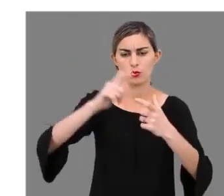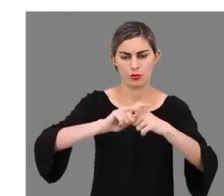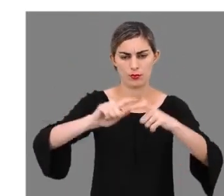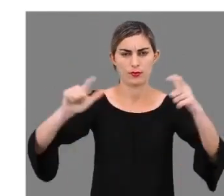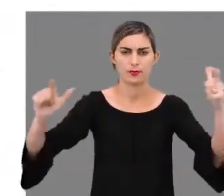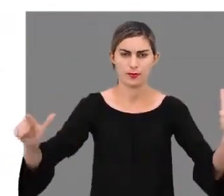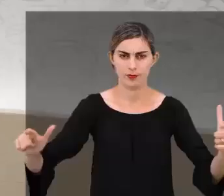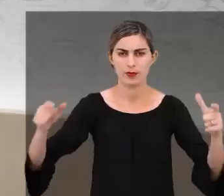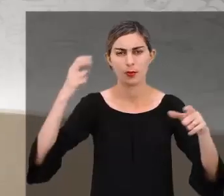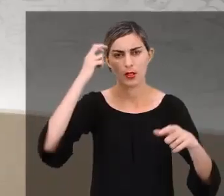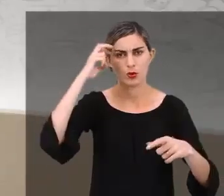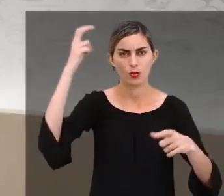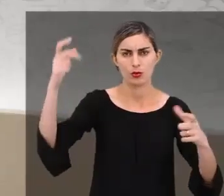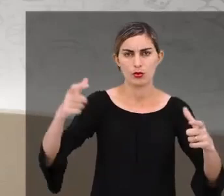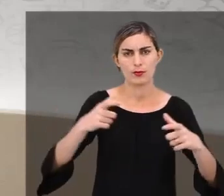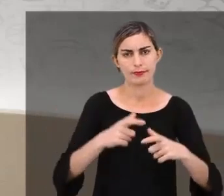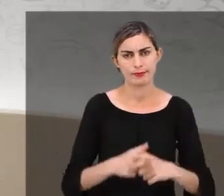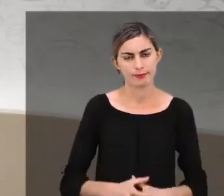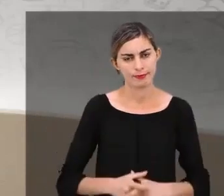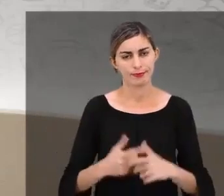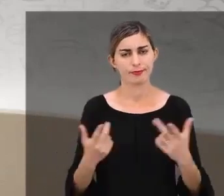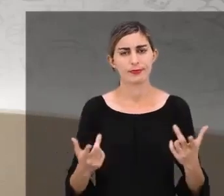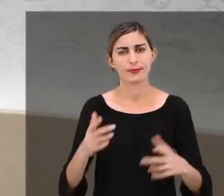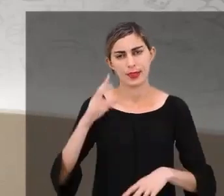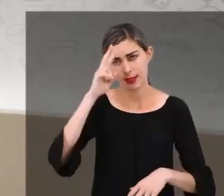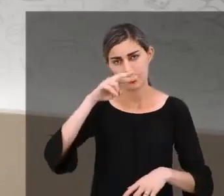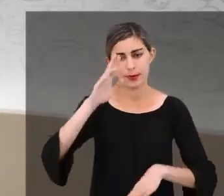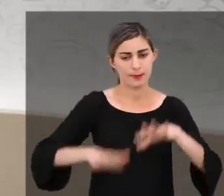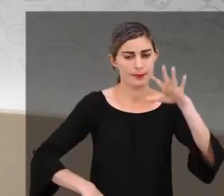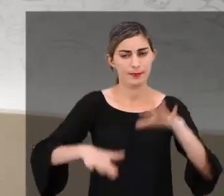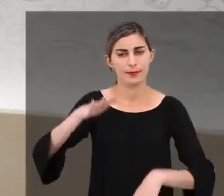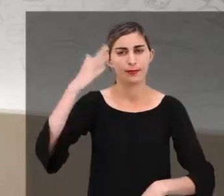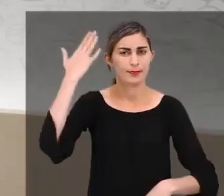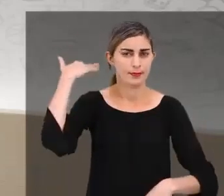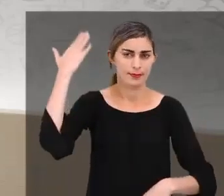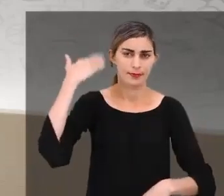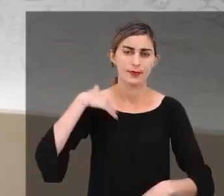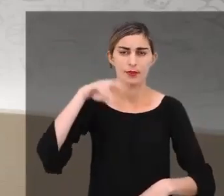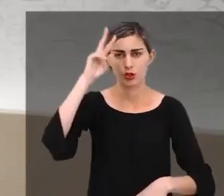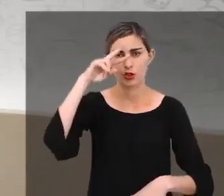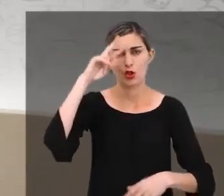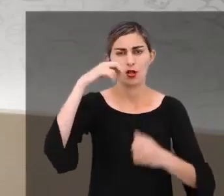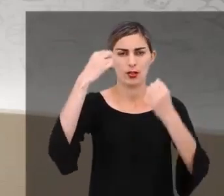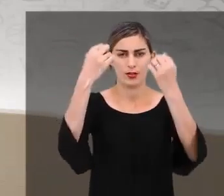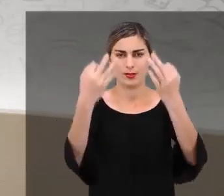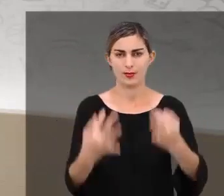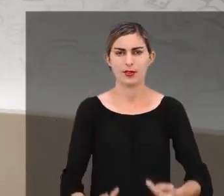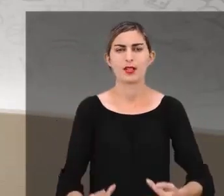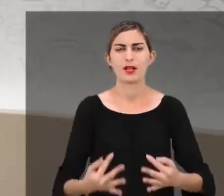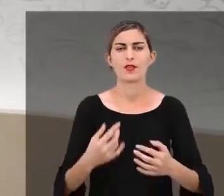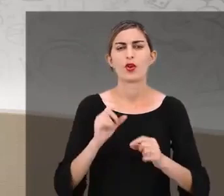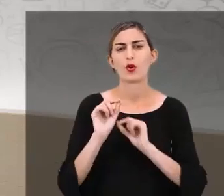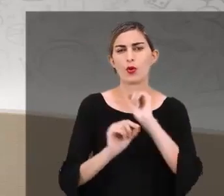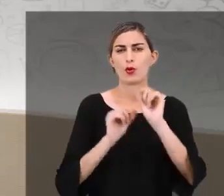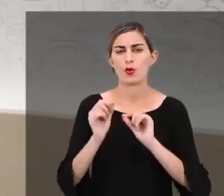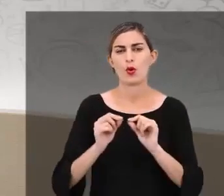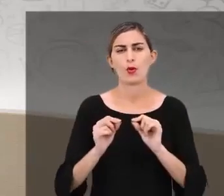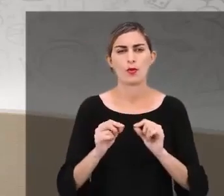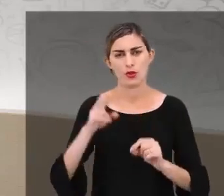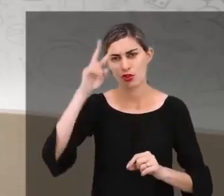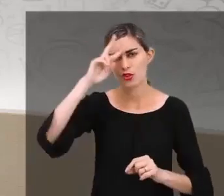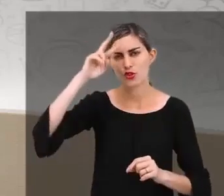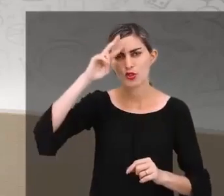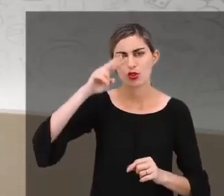e a cultura de elite. Lembrando que, há um tempo atrás, a história era contada unilateralmente, ou seja, era a história